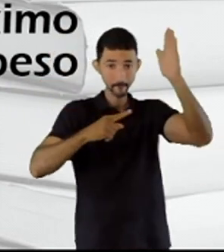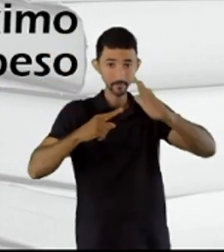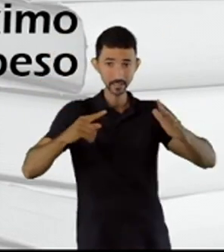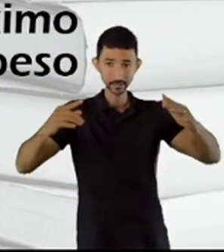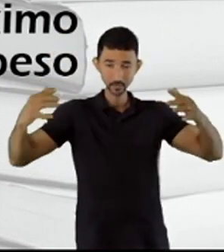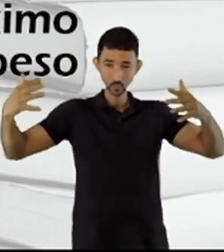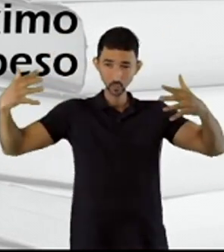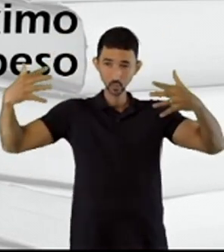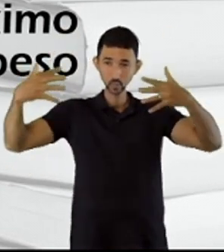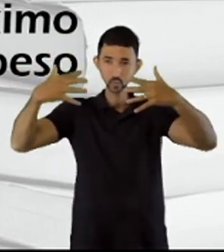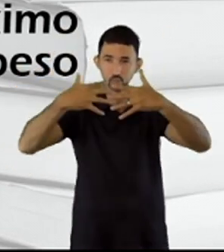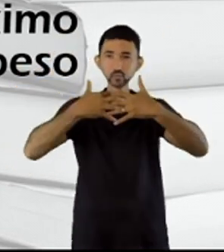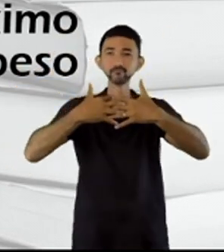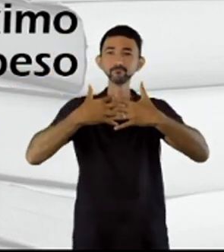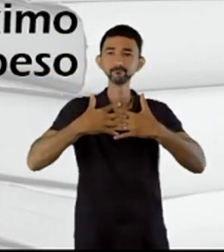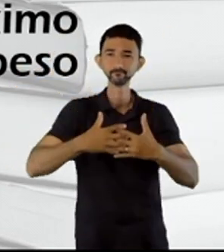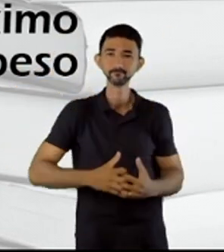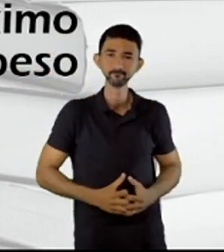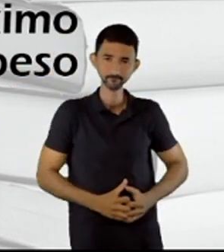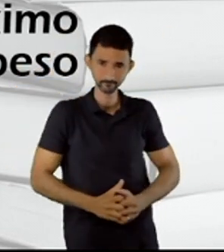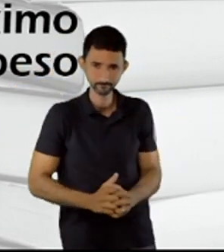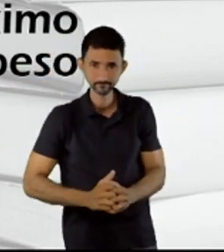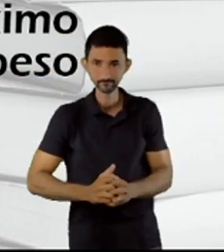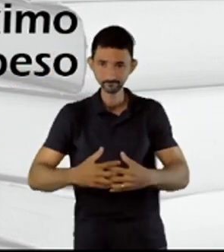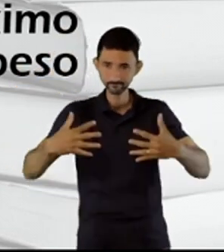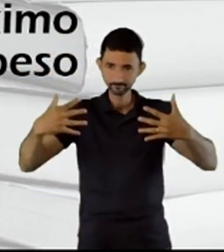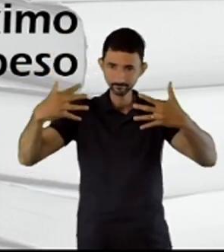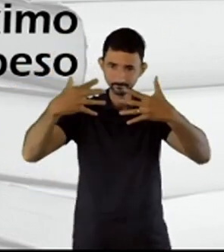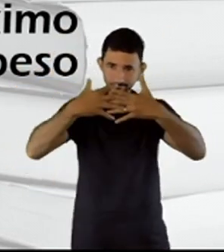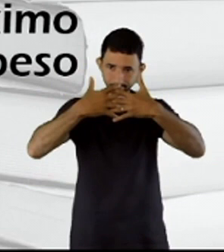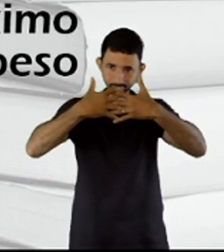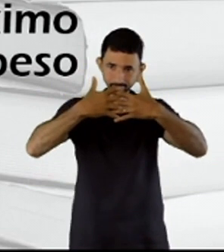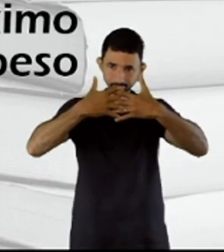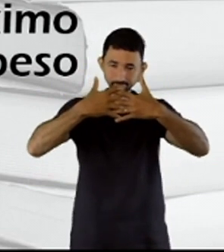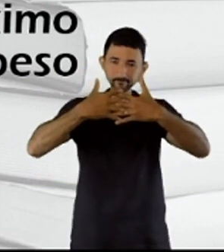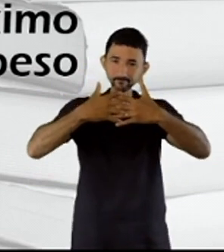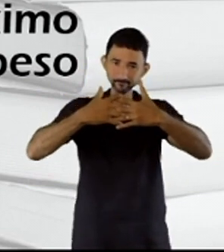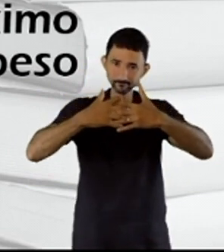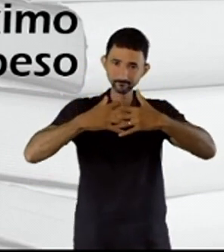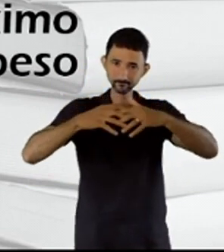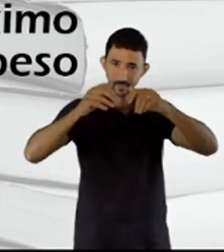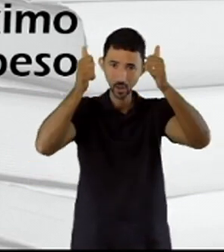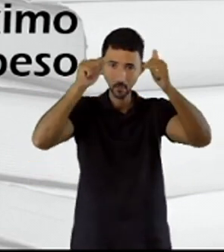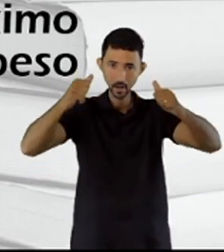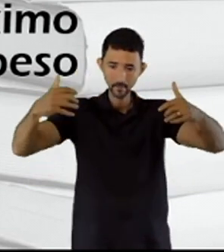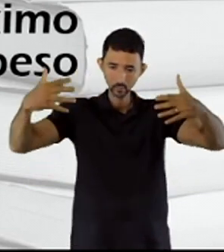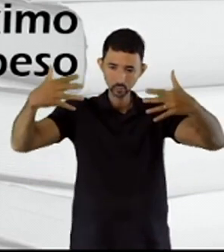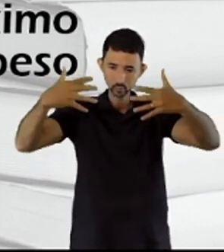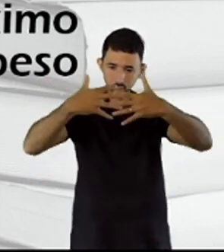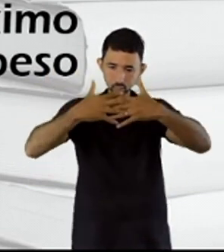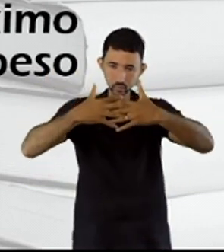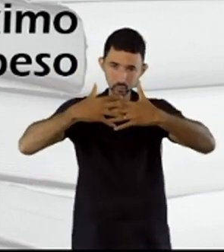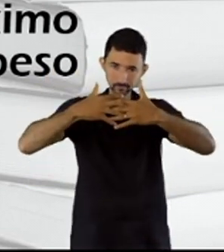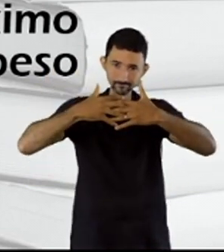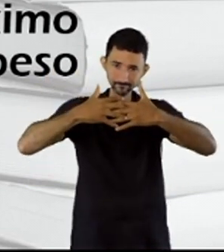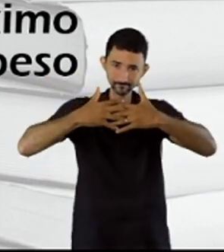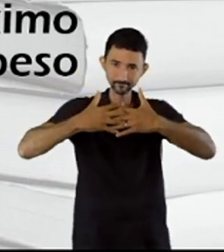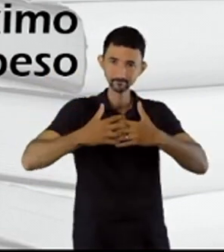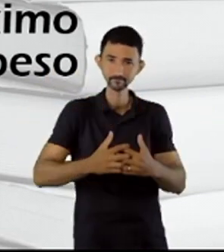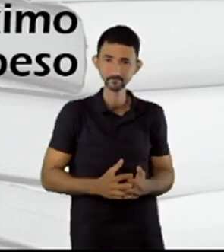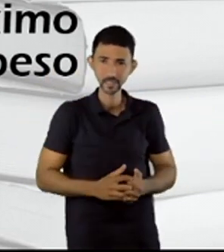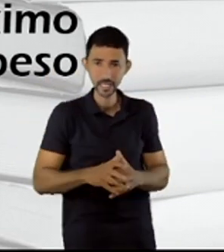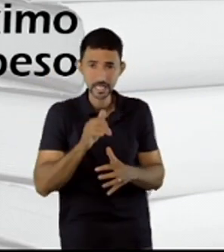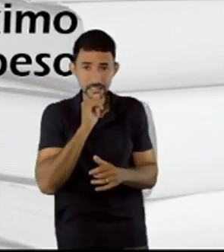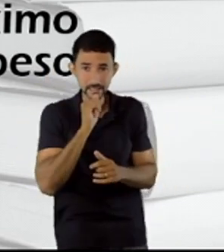leste da África, né? Não, na parte oeste da África, perdão, né? Então, você consegue encaixar, porque